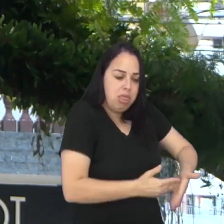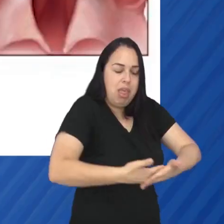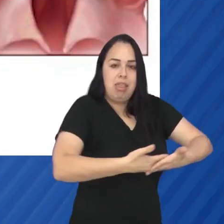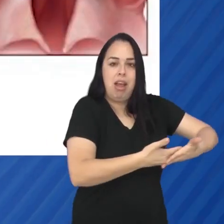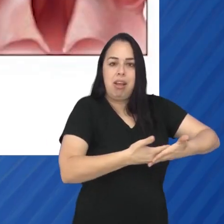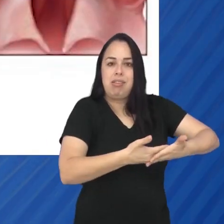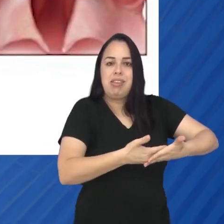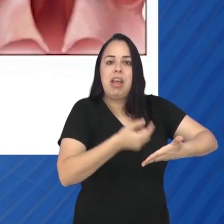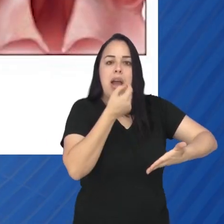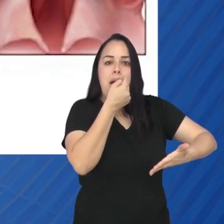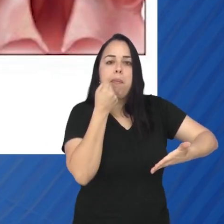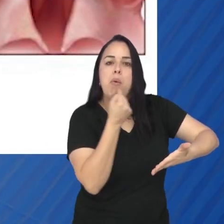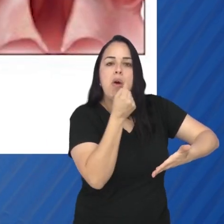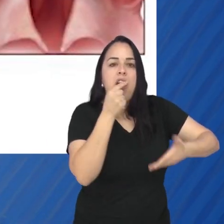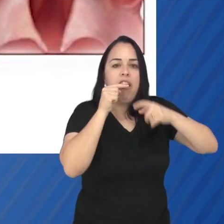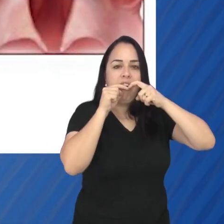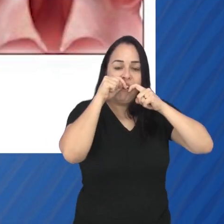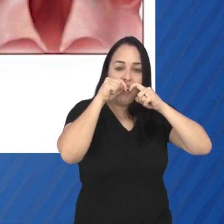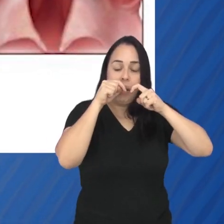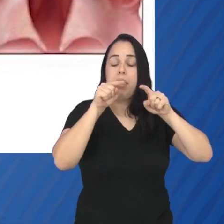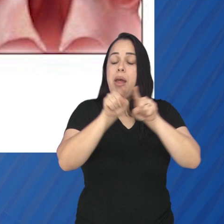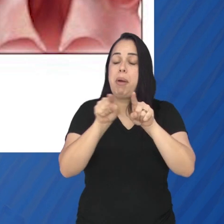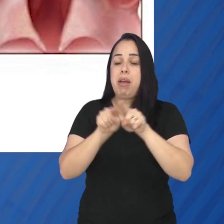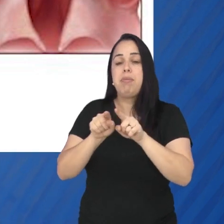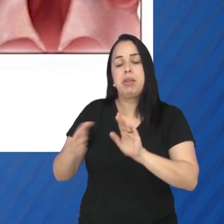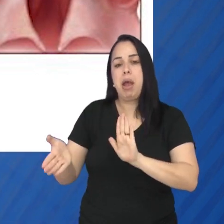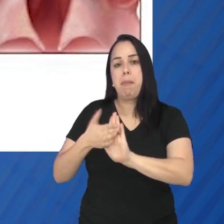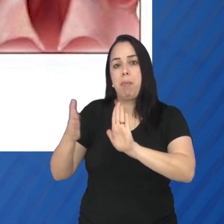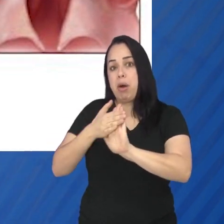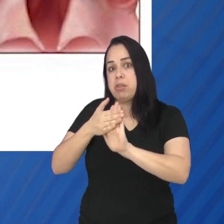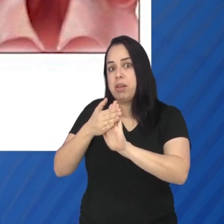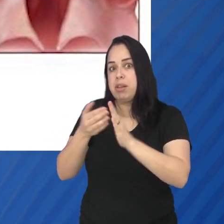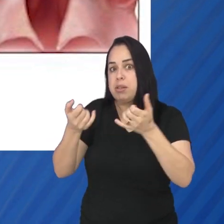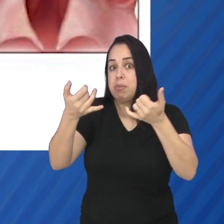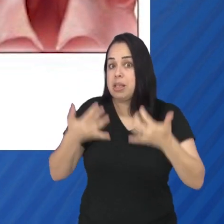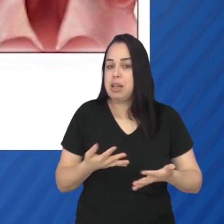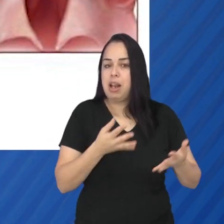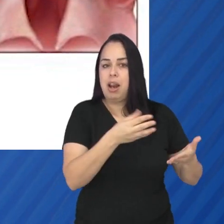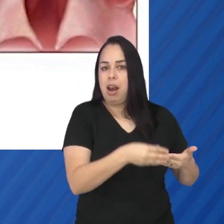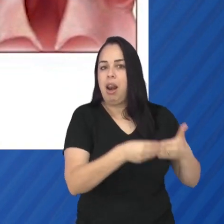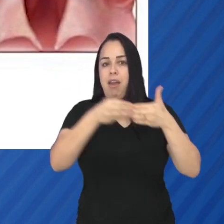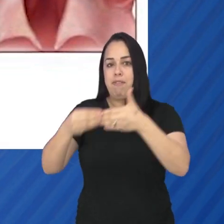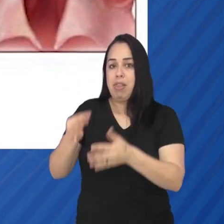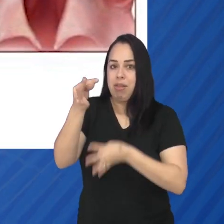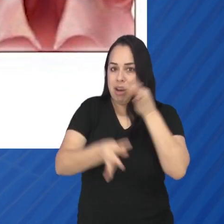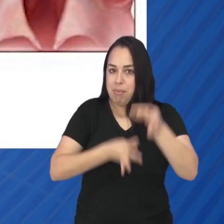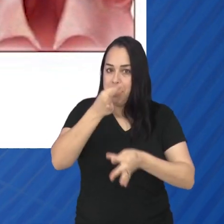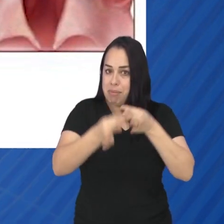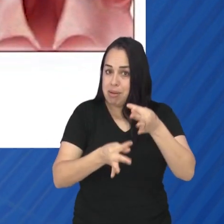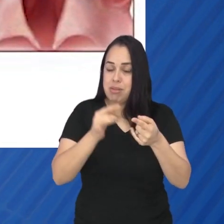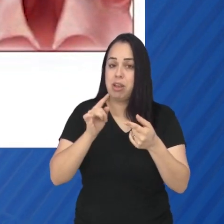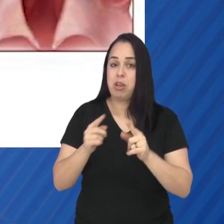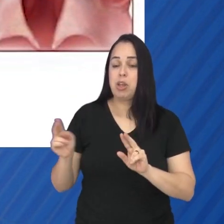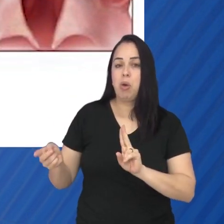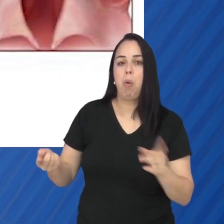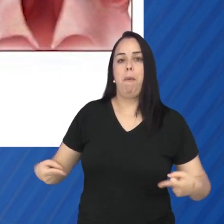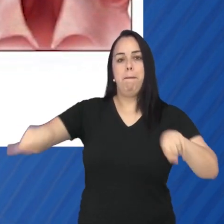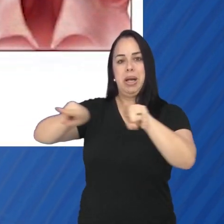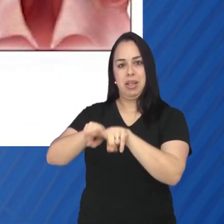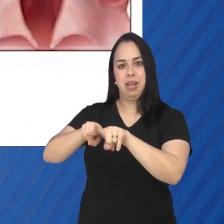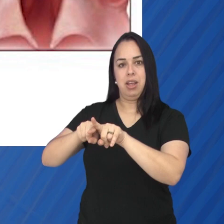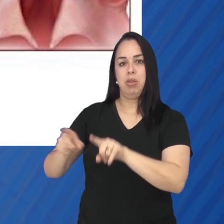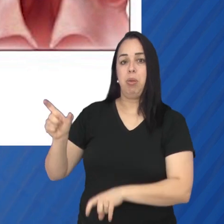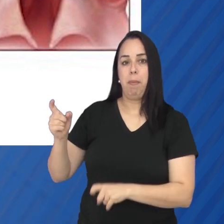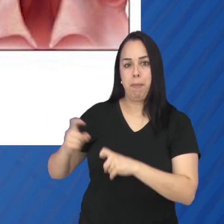nascidos com fissura lábio-palatina. A matéria ainda prevê encaminhamento para tratamento especializado a partir de convênios, além